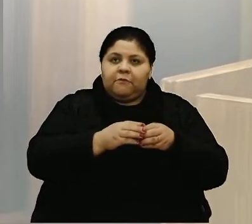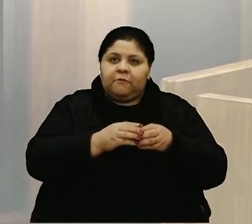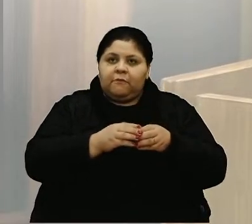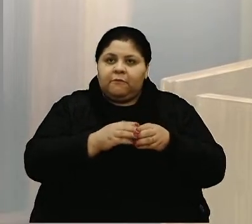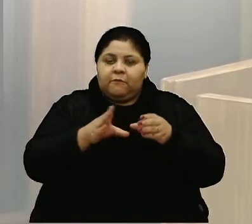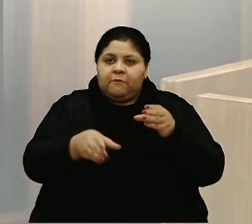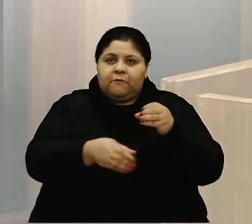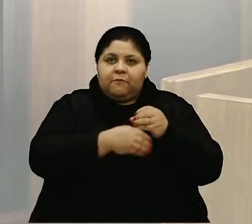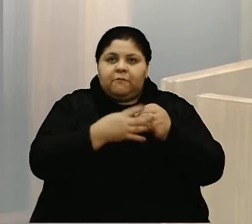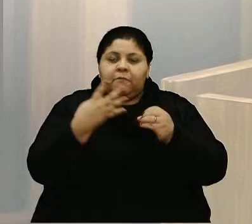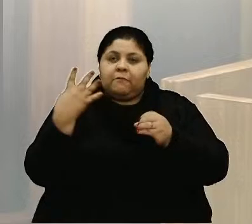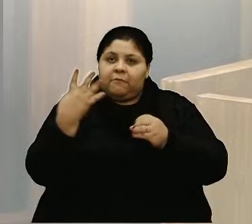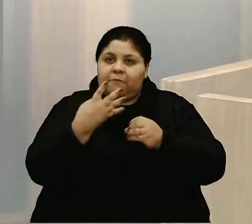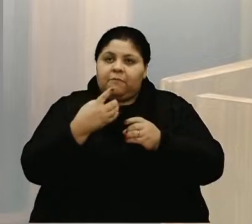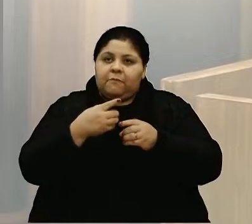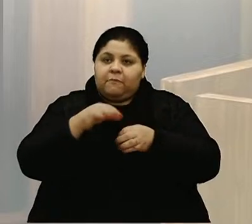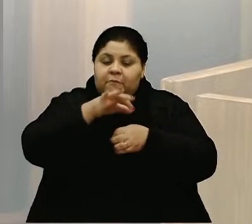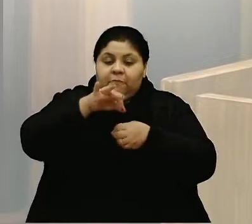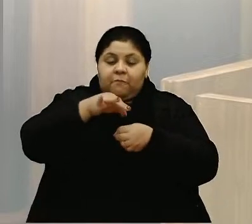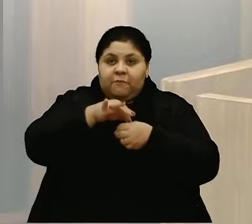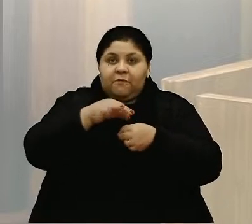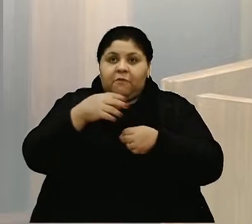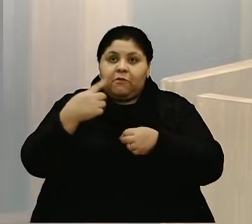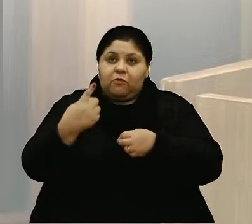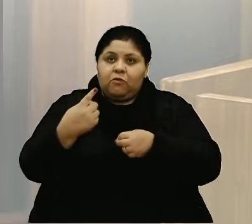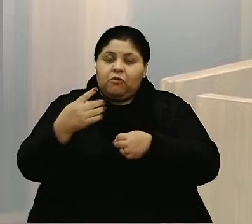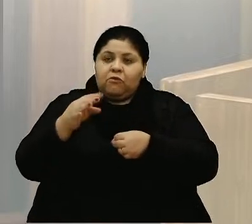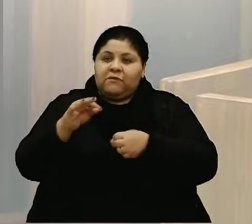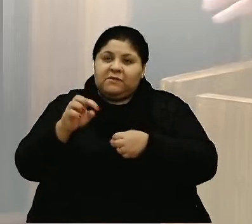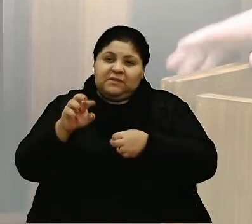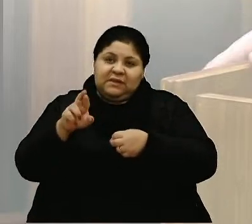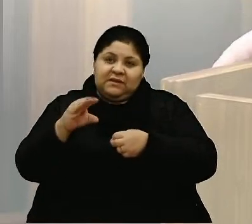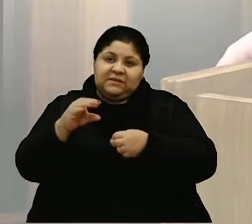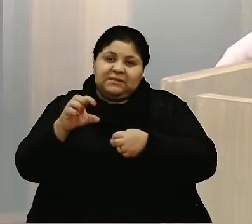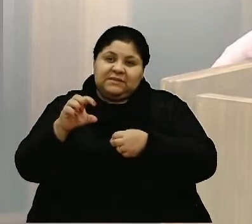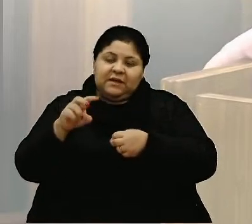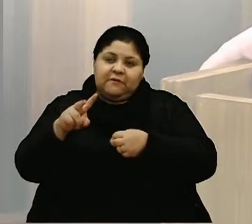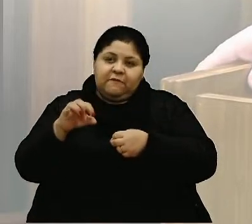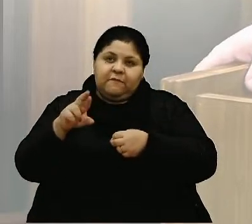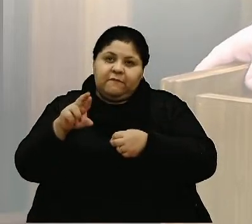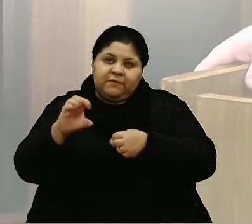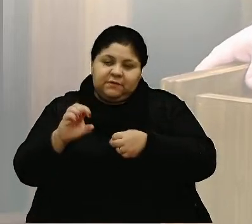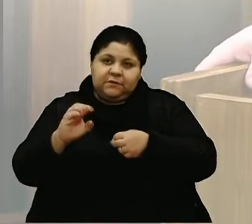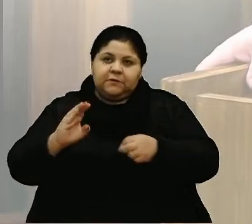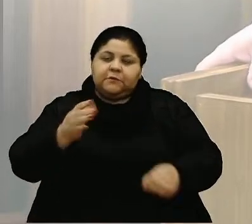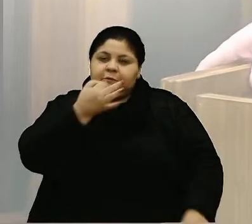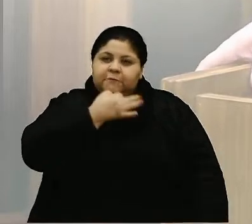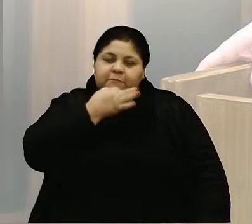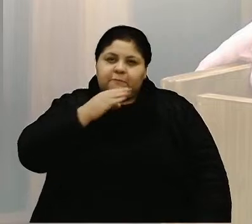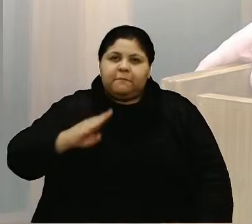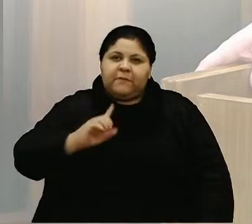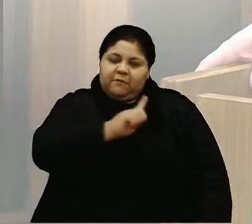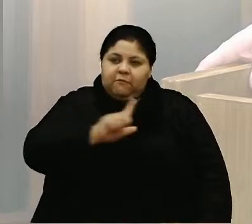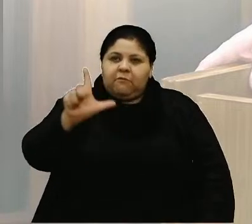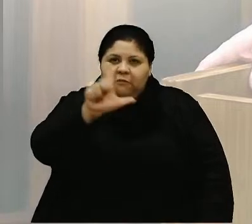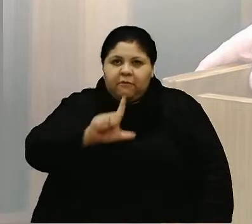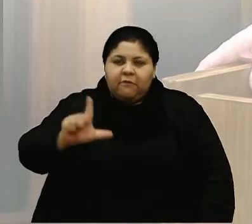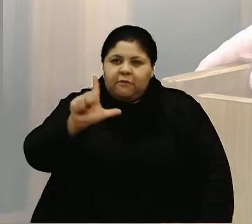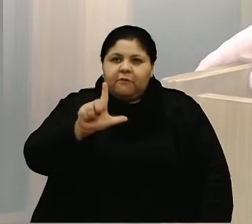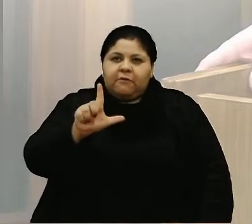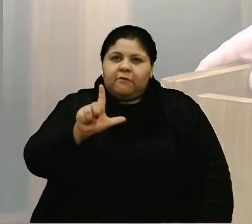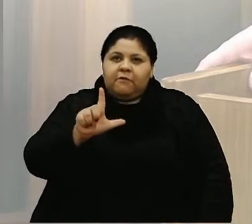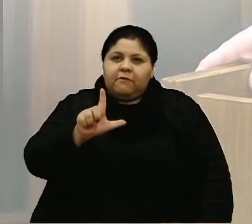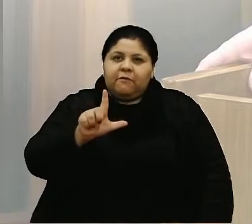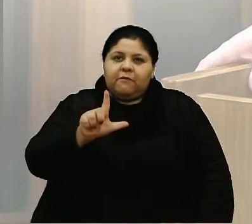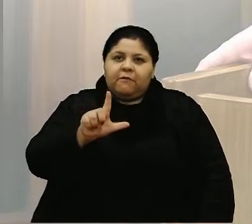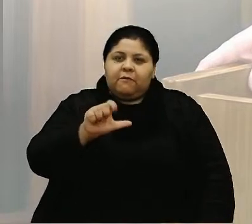4 concessionários Toyota e um T-Service. TerraSol Caxias, TerraSol Bento, Motolândia Lajeado, Motolândia Santa